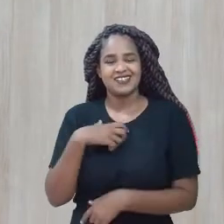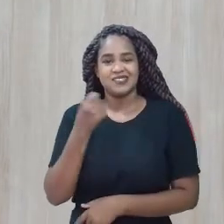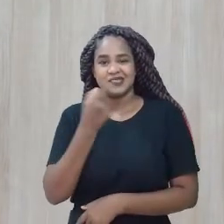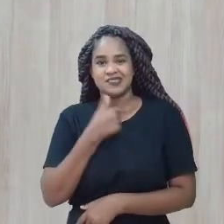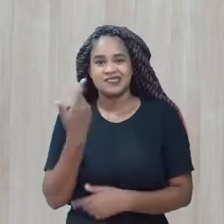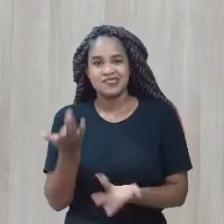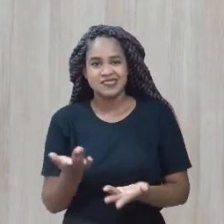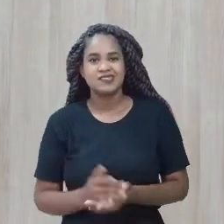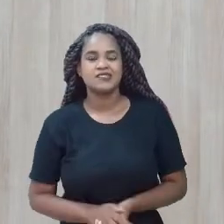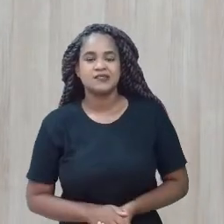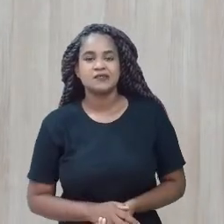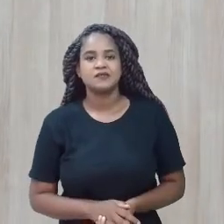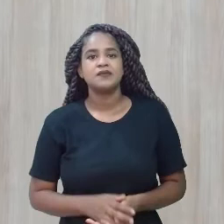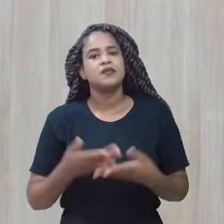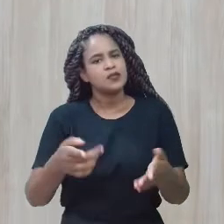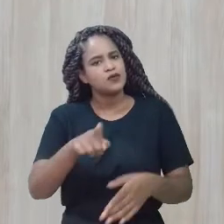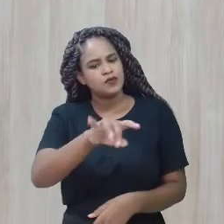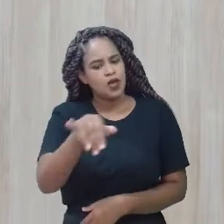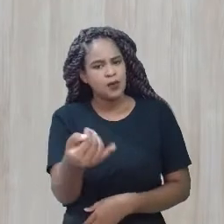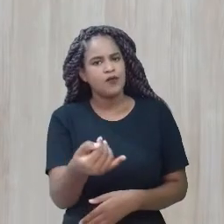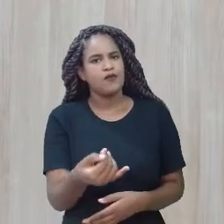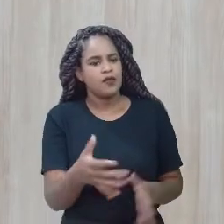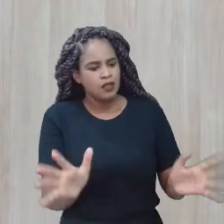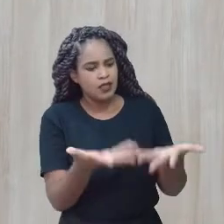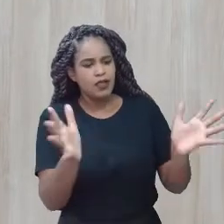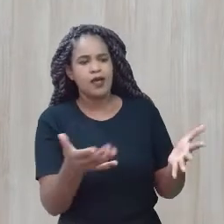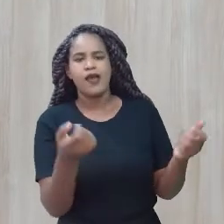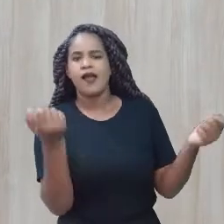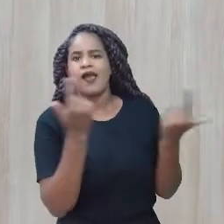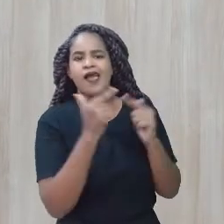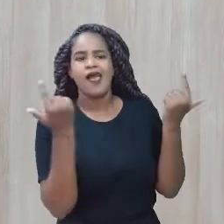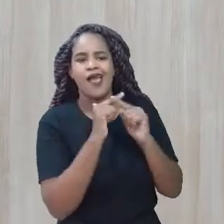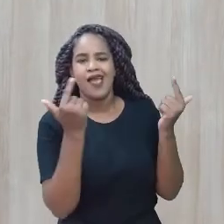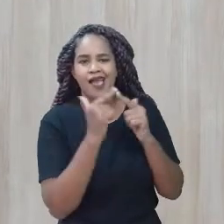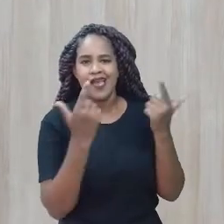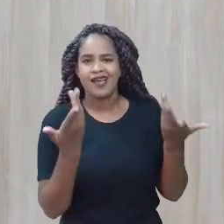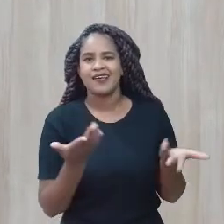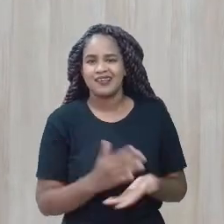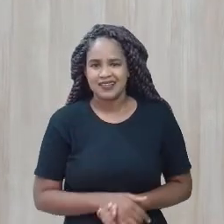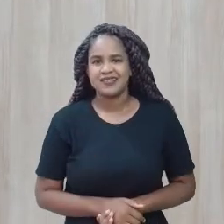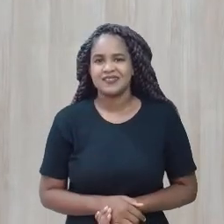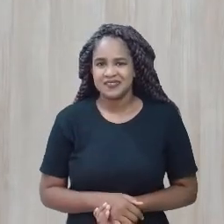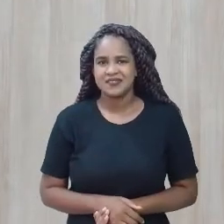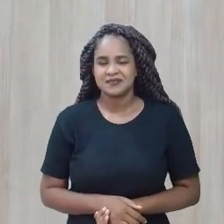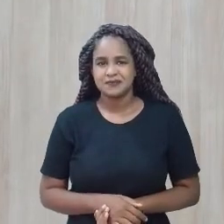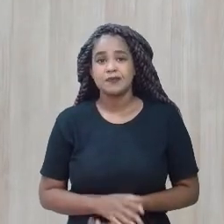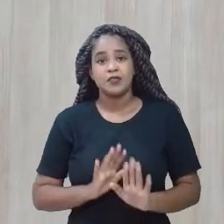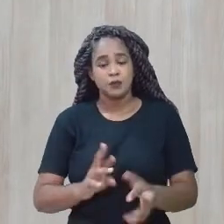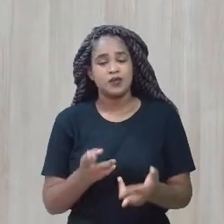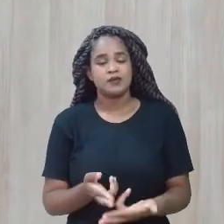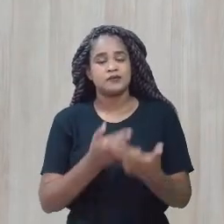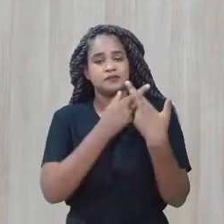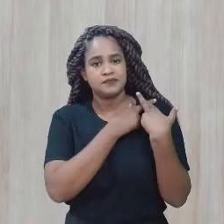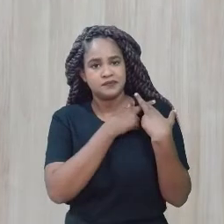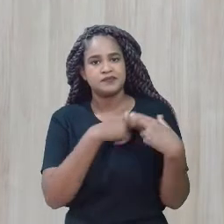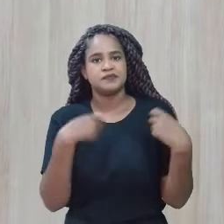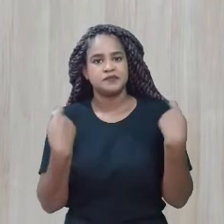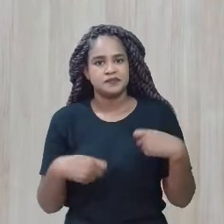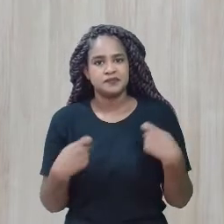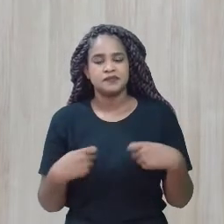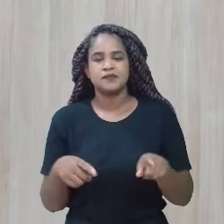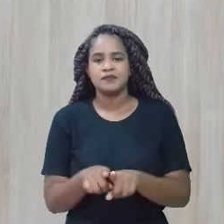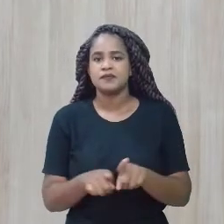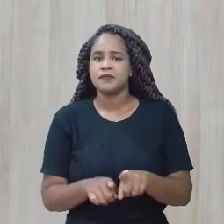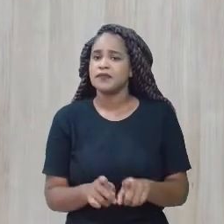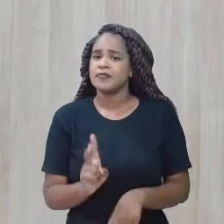Então, faz quem está do seu lado aí rir, tá? E aí vivencia esse gênero com muita responsabilidade, mas também